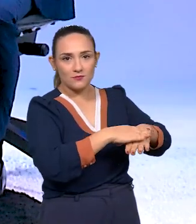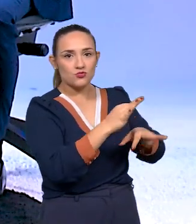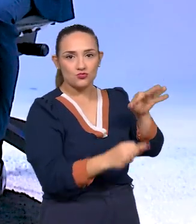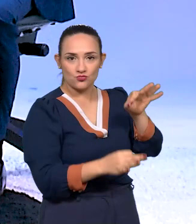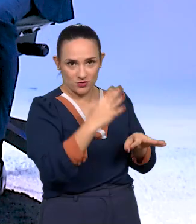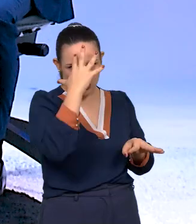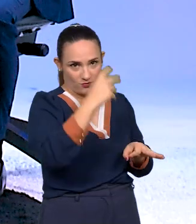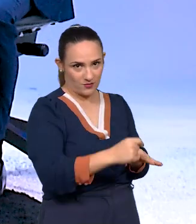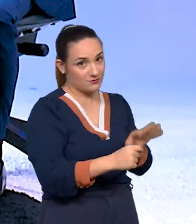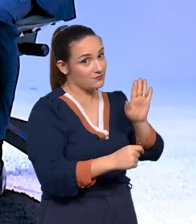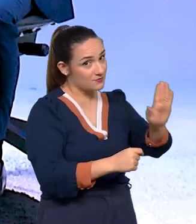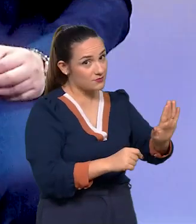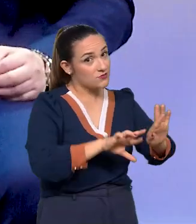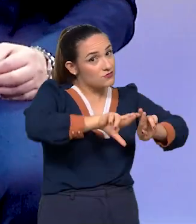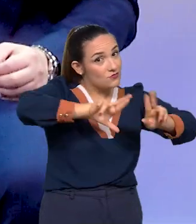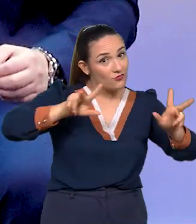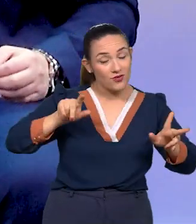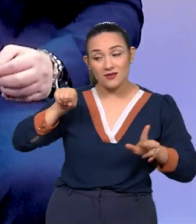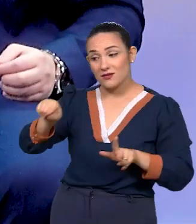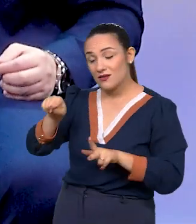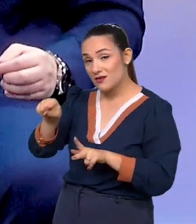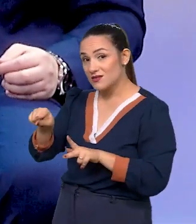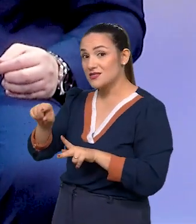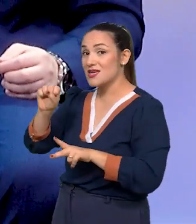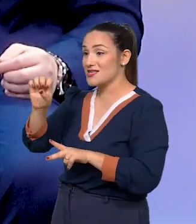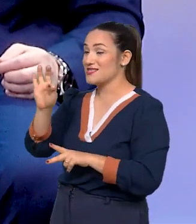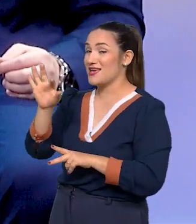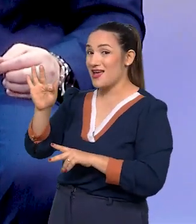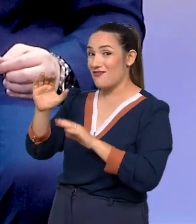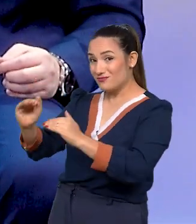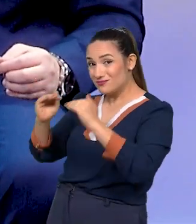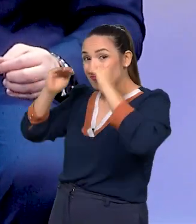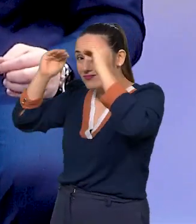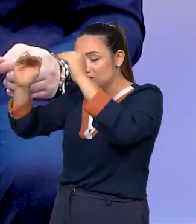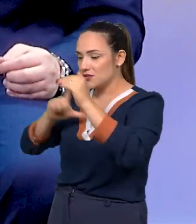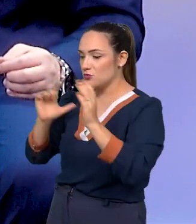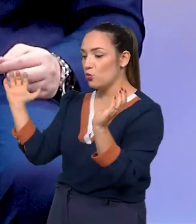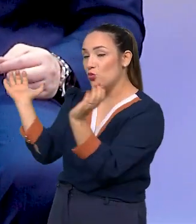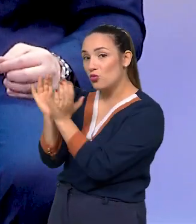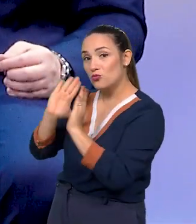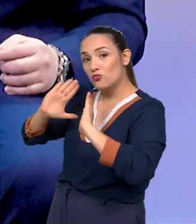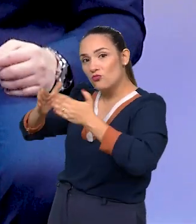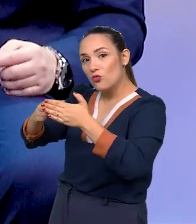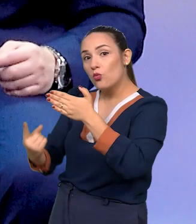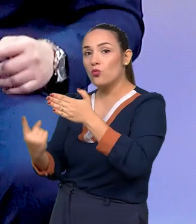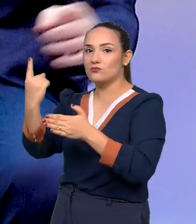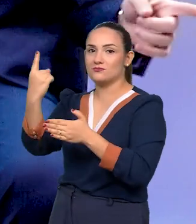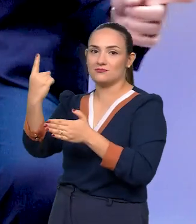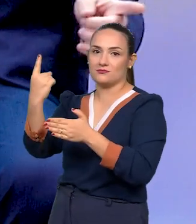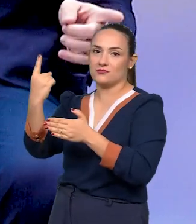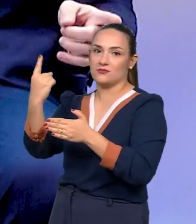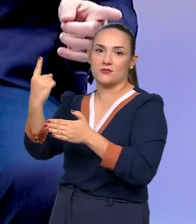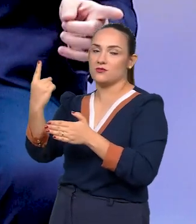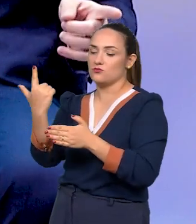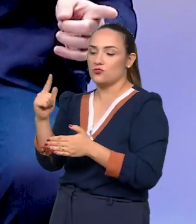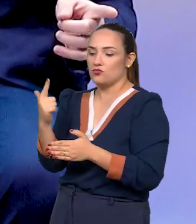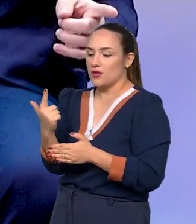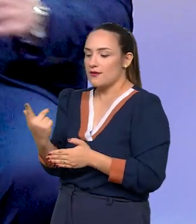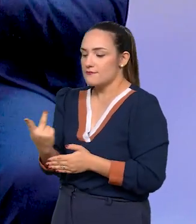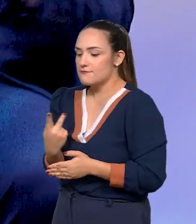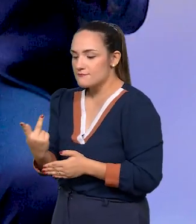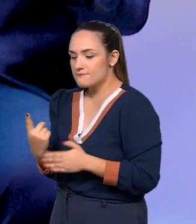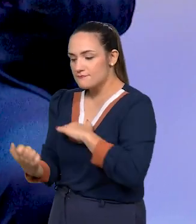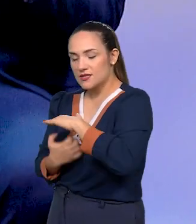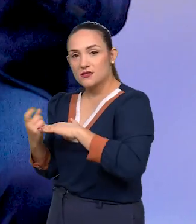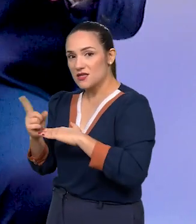uma decisão diferente. Perfeito. Já no controle concentrado de constitucionalidade, a decisão não é mais interpartes.